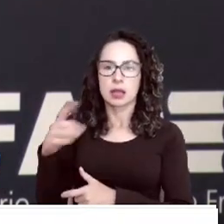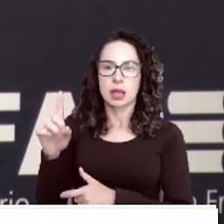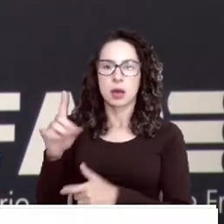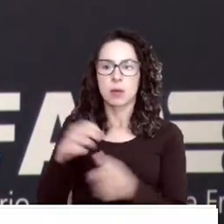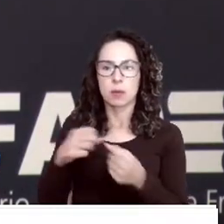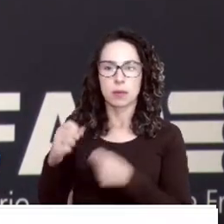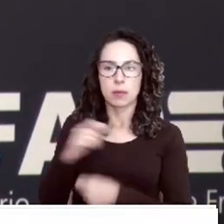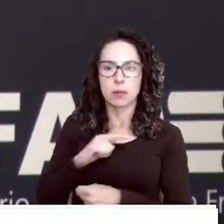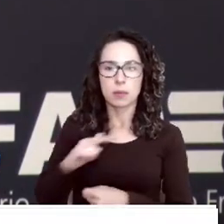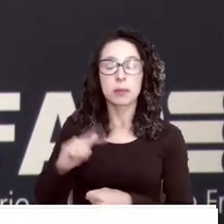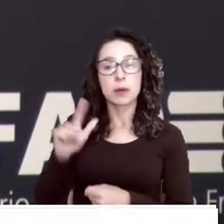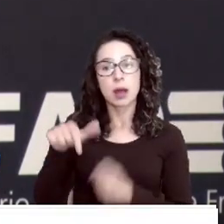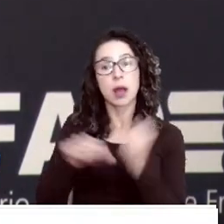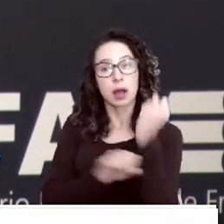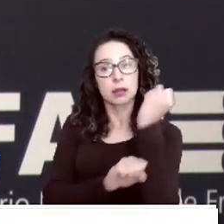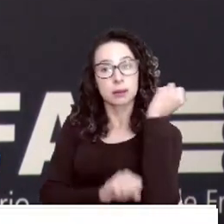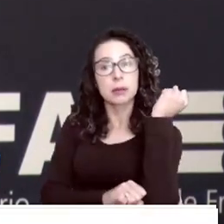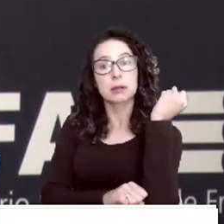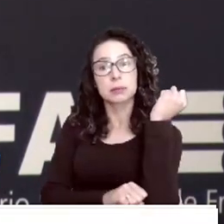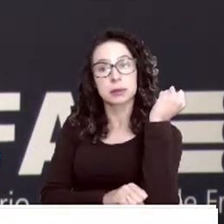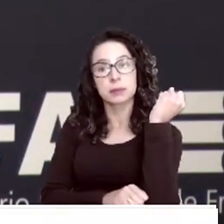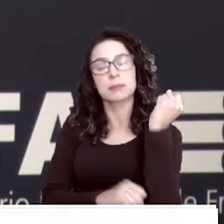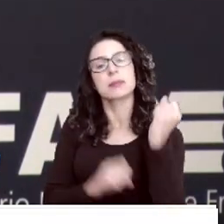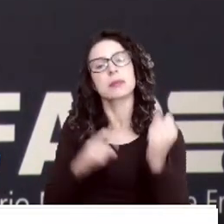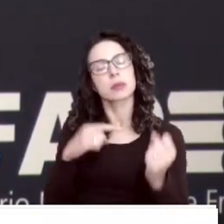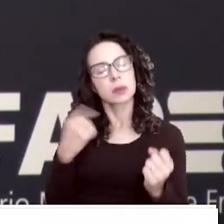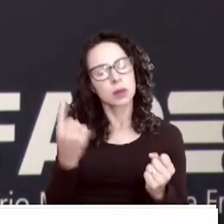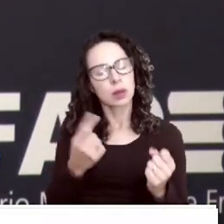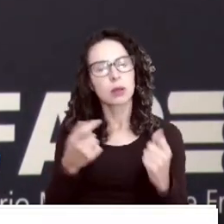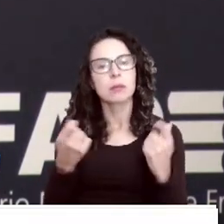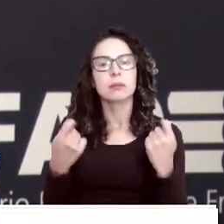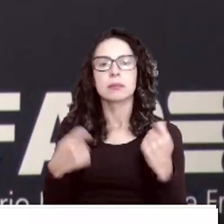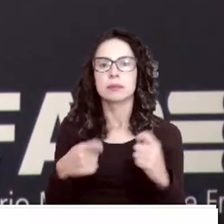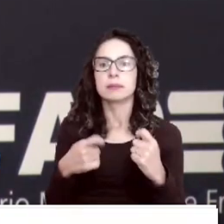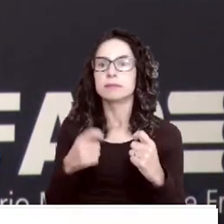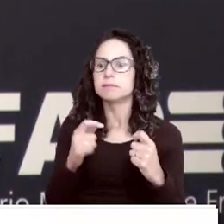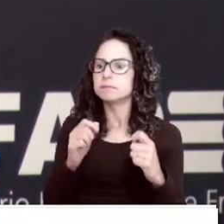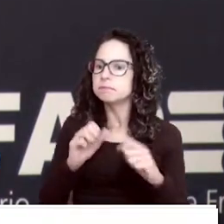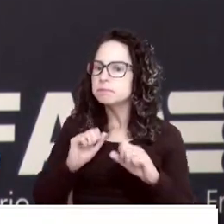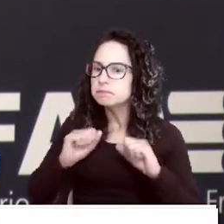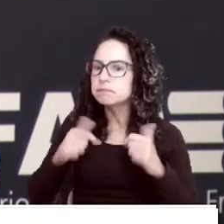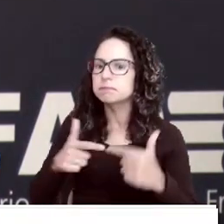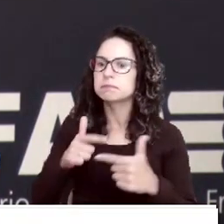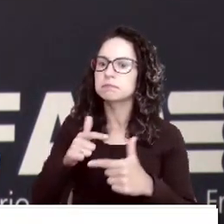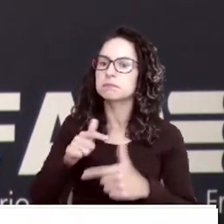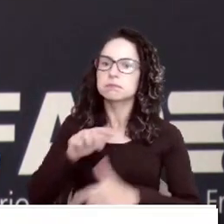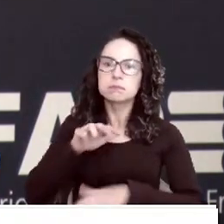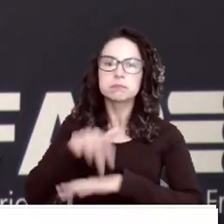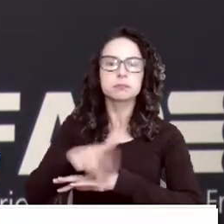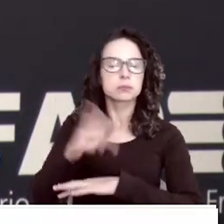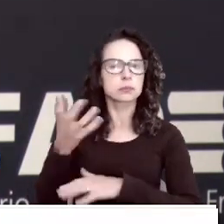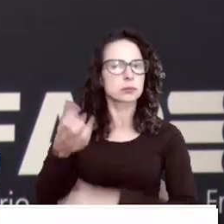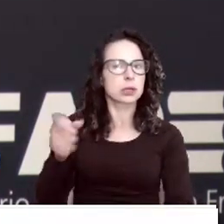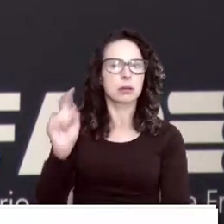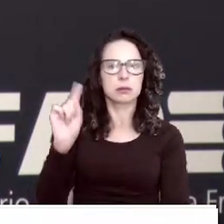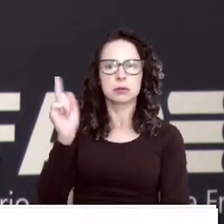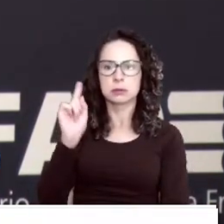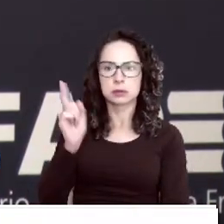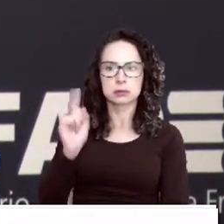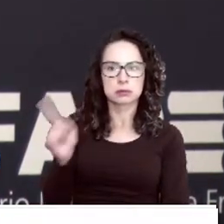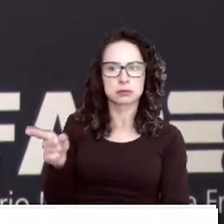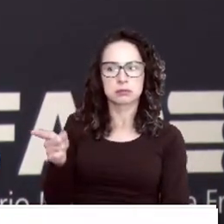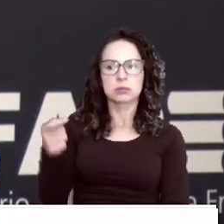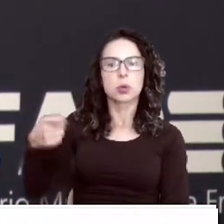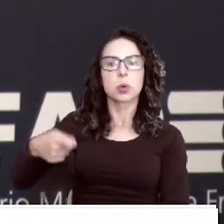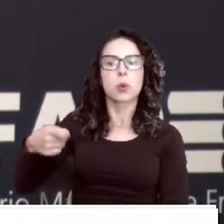que é a Sabesp. Então nós temos que ir para cima e não vamos poder aceitar essa situação imposta por